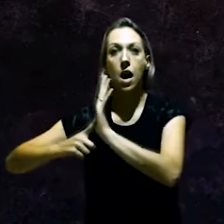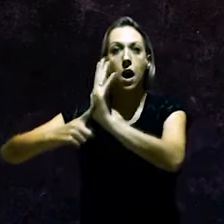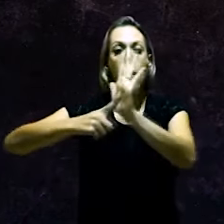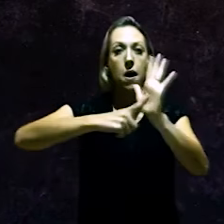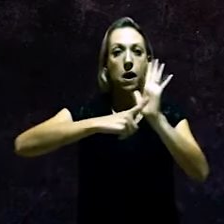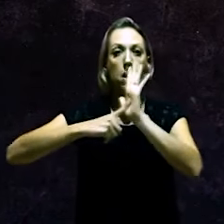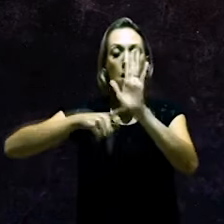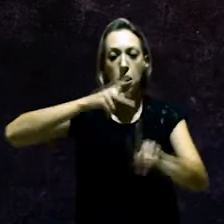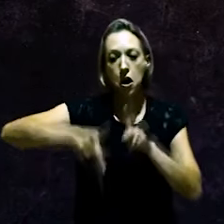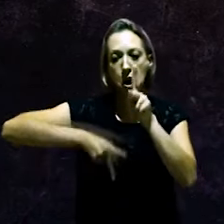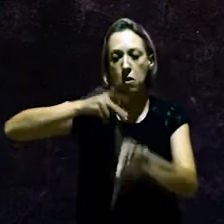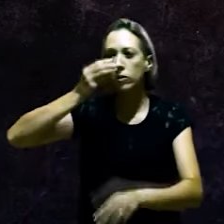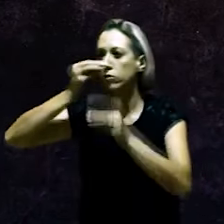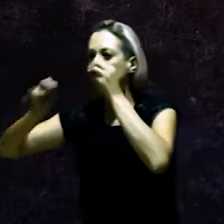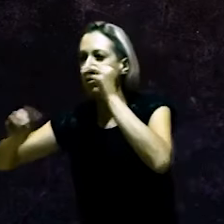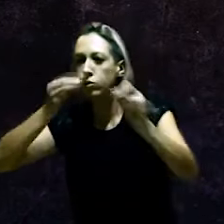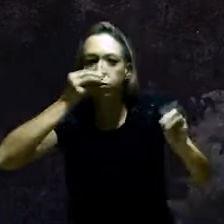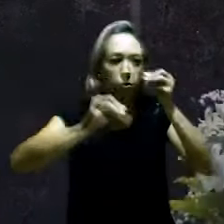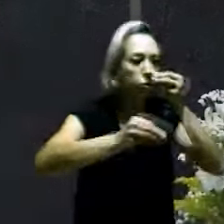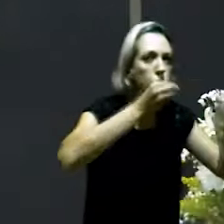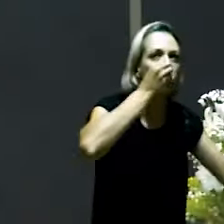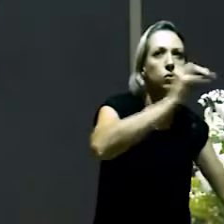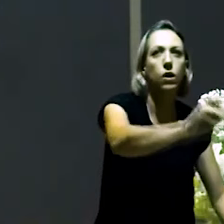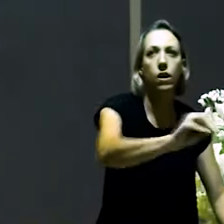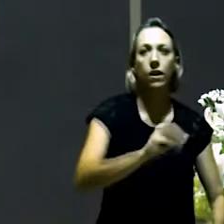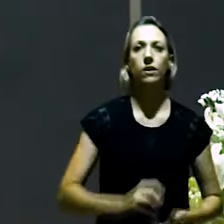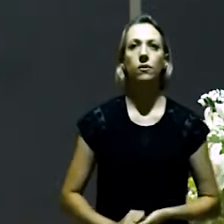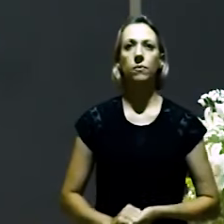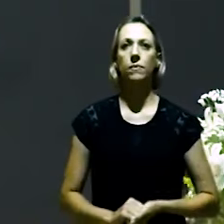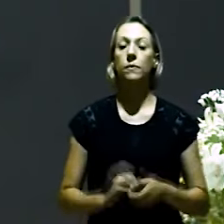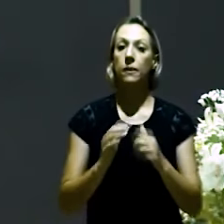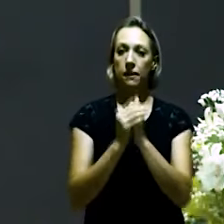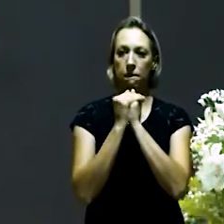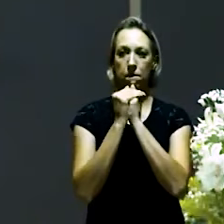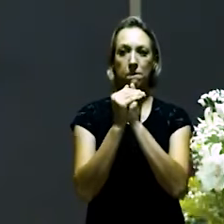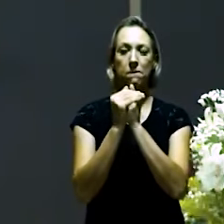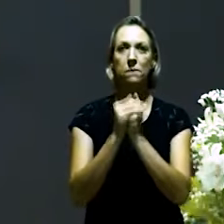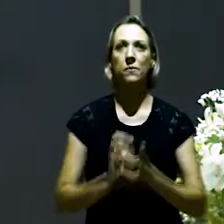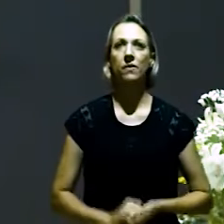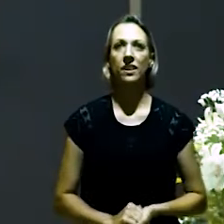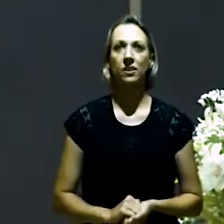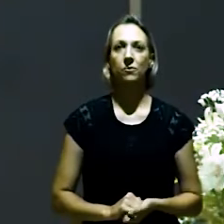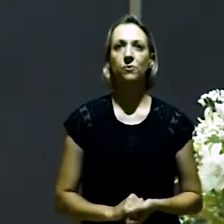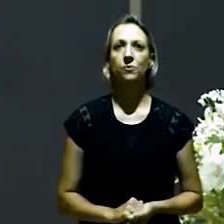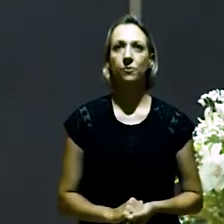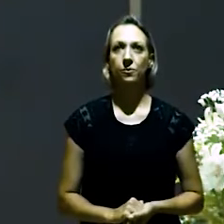desprezo, triunfando sobre eles na cruz. Amém? Toma o teu assento em nome de